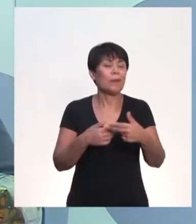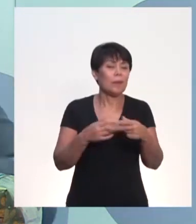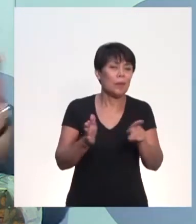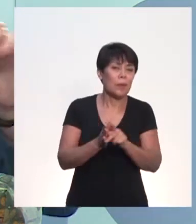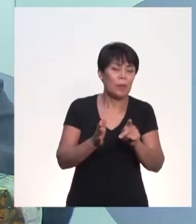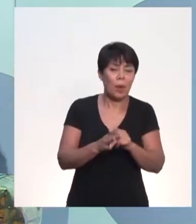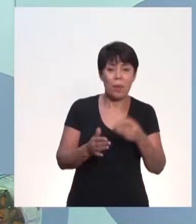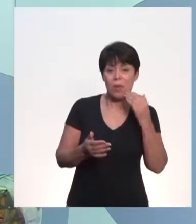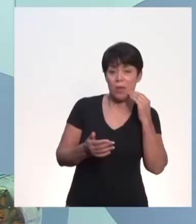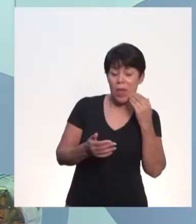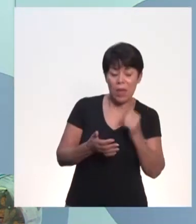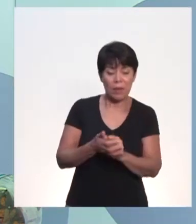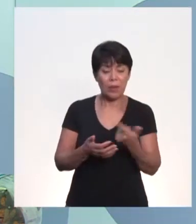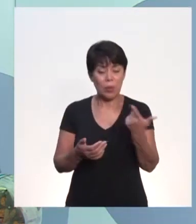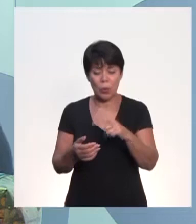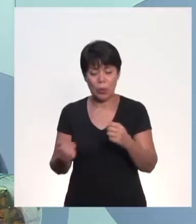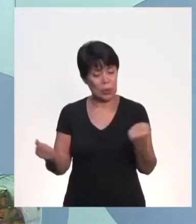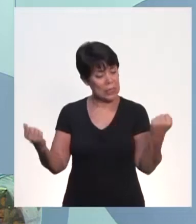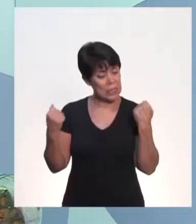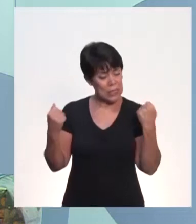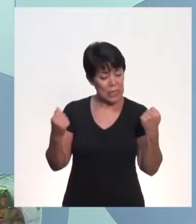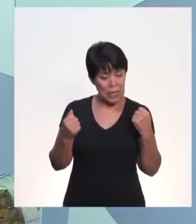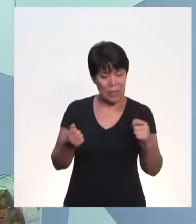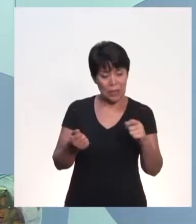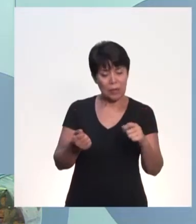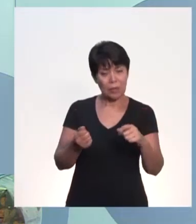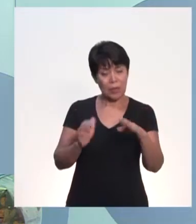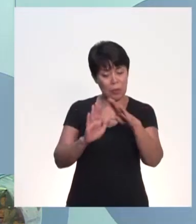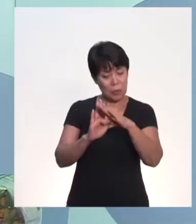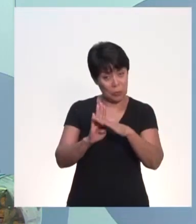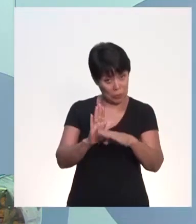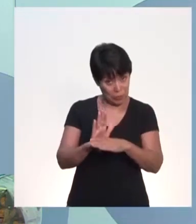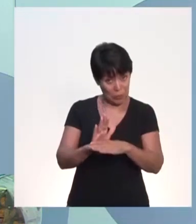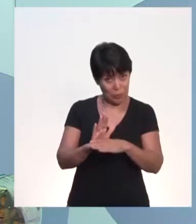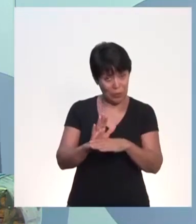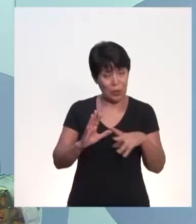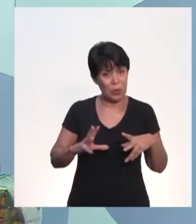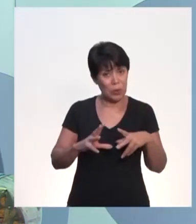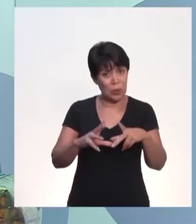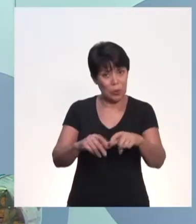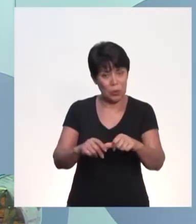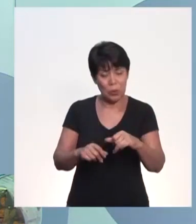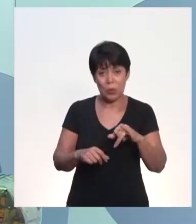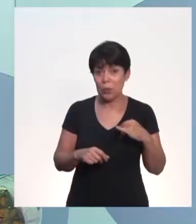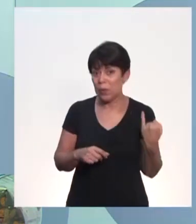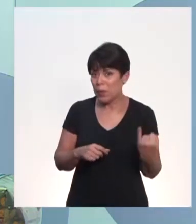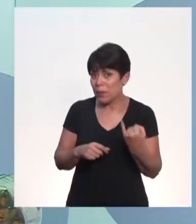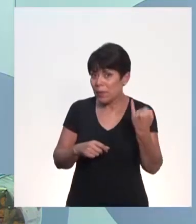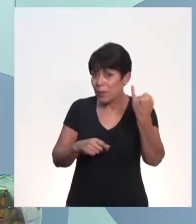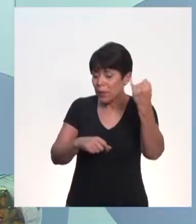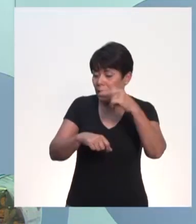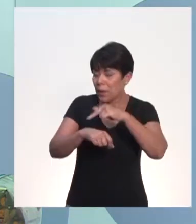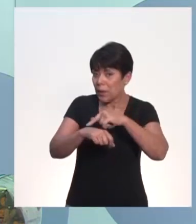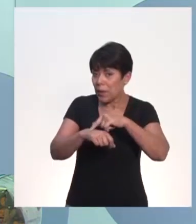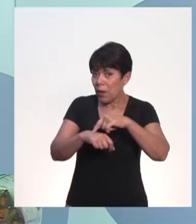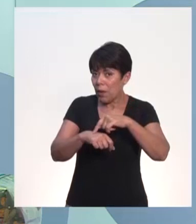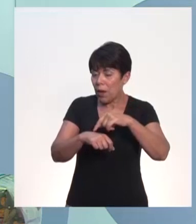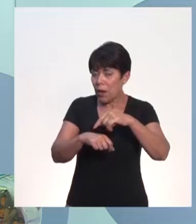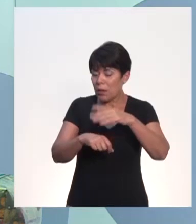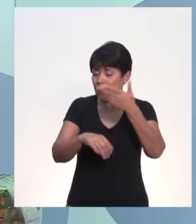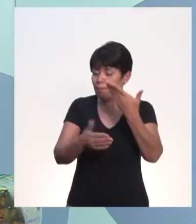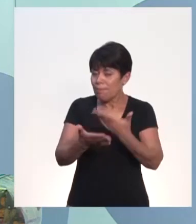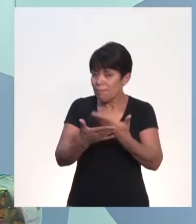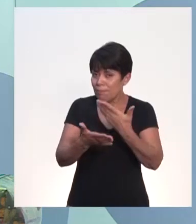os apontamentos de educação física, que a gente também está tendo aula. Tudo isso vai ser relevante quando a gente quiser estudar e aplicar